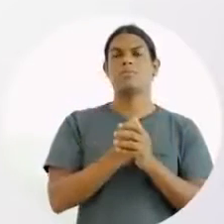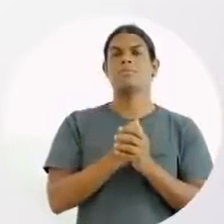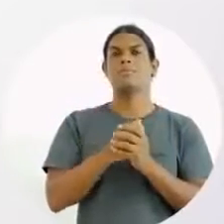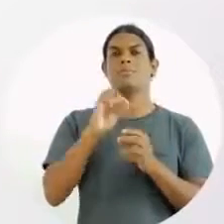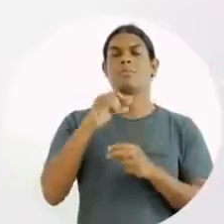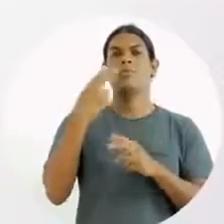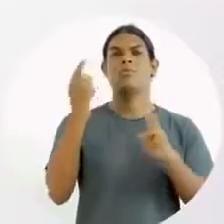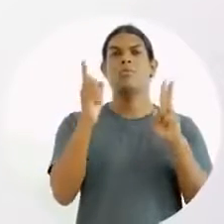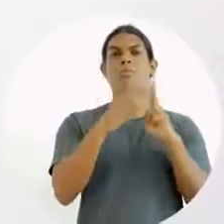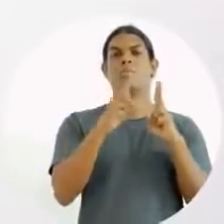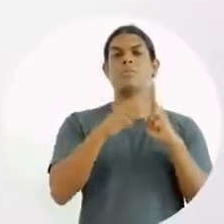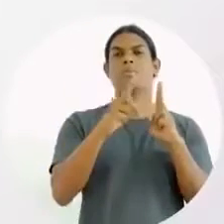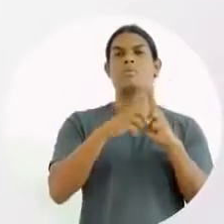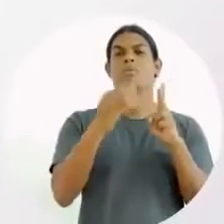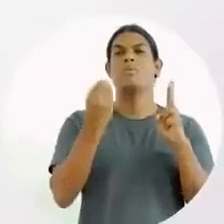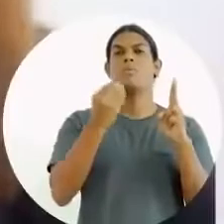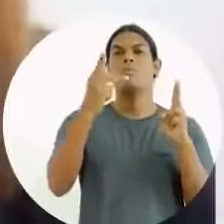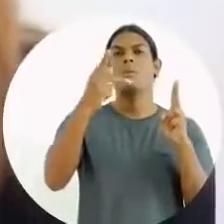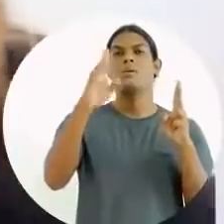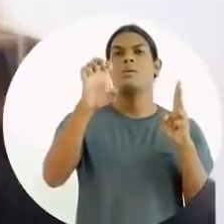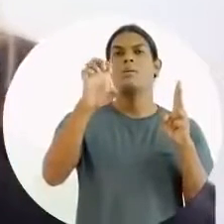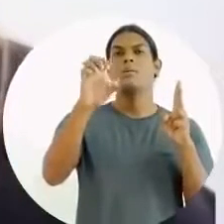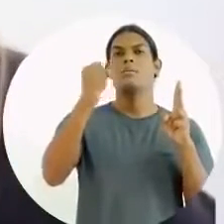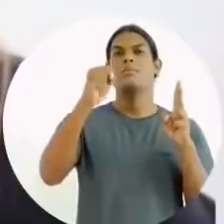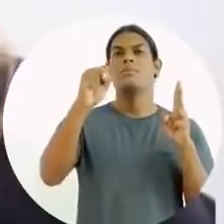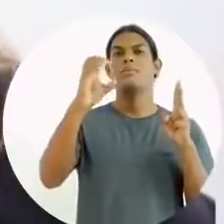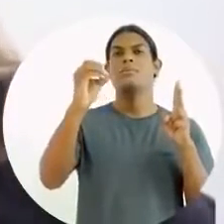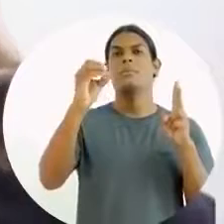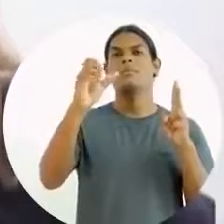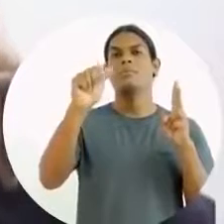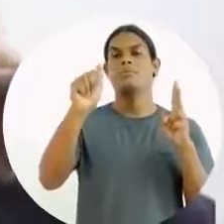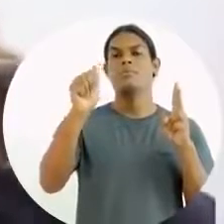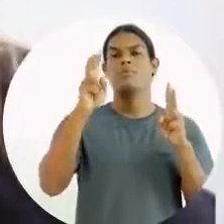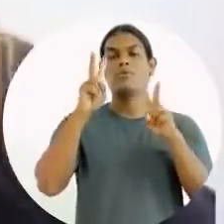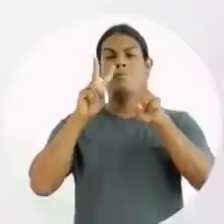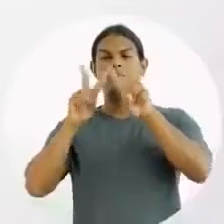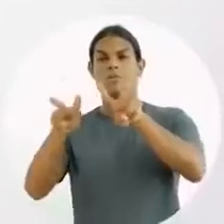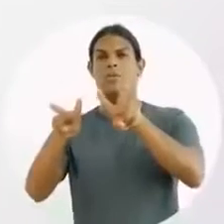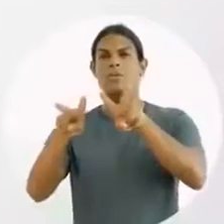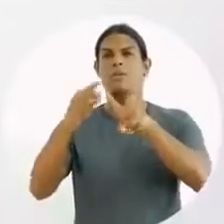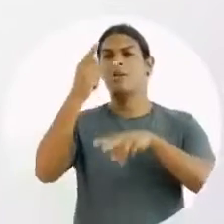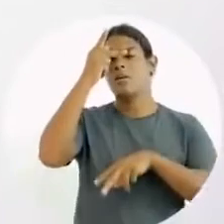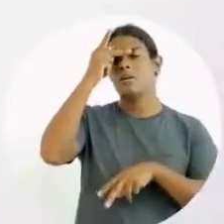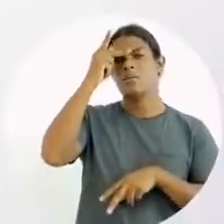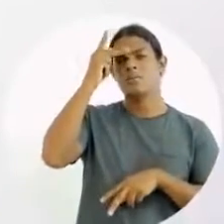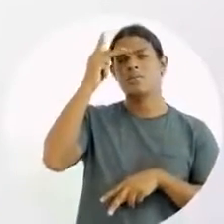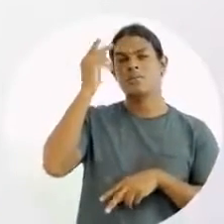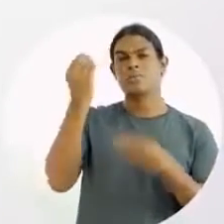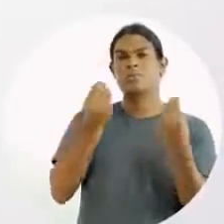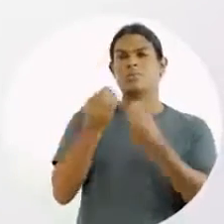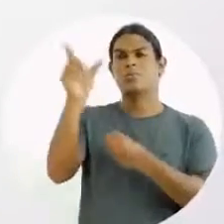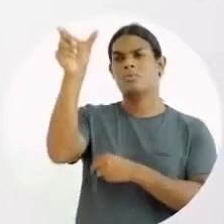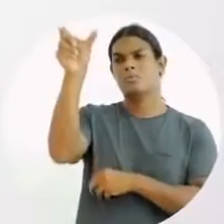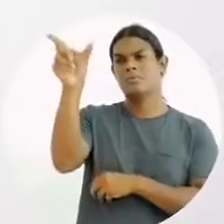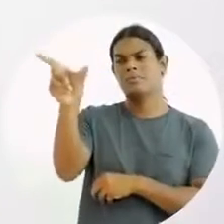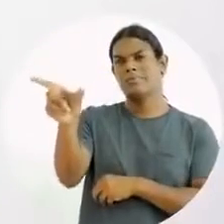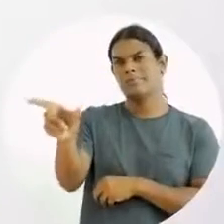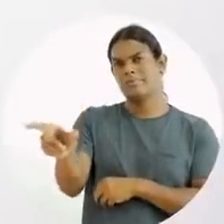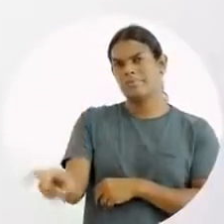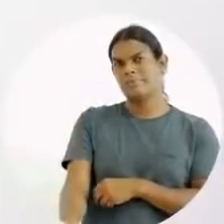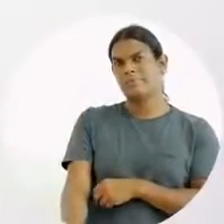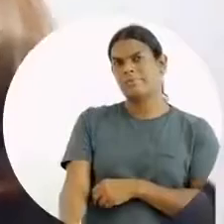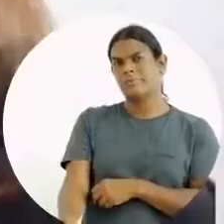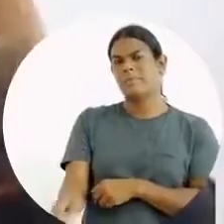como pessoas, eu vou entender todo o aspecto individual desse indivíduo. Então, pessoa como pessoa tem uma